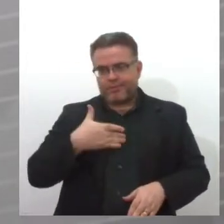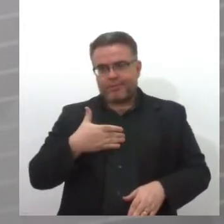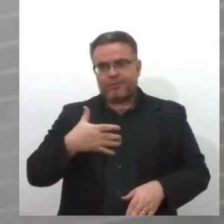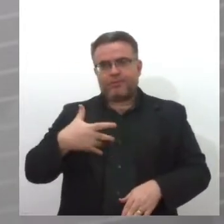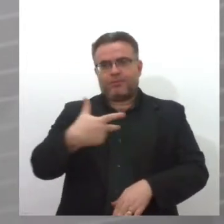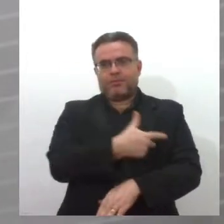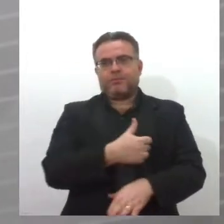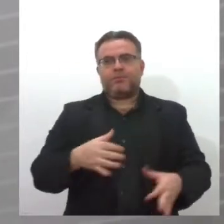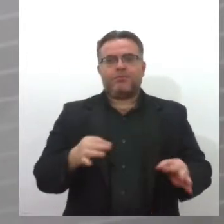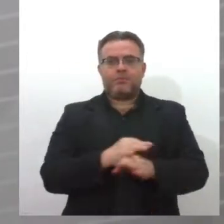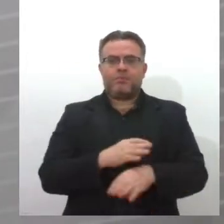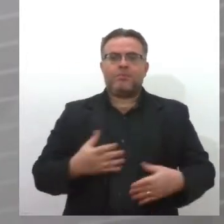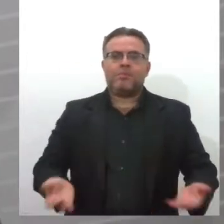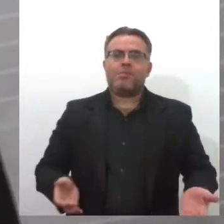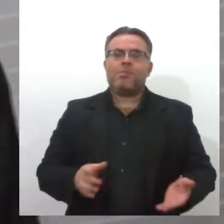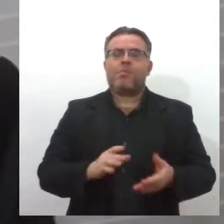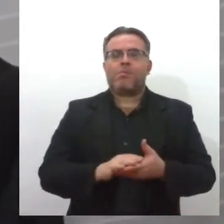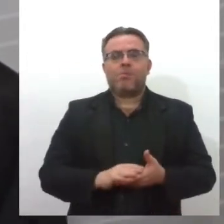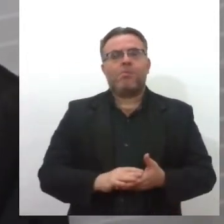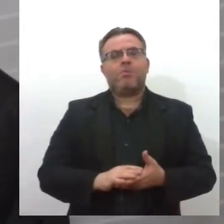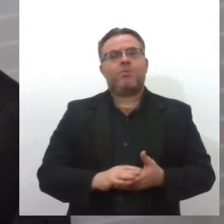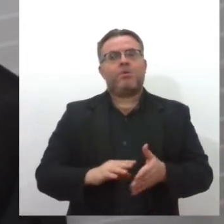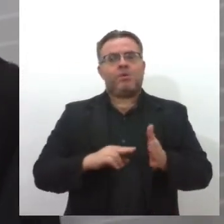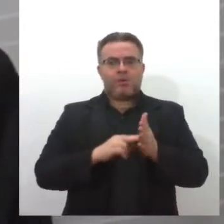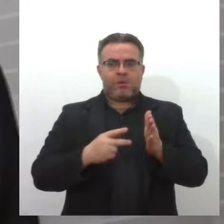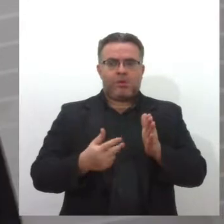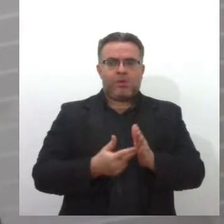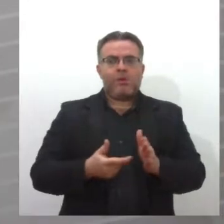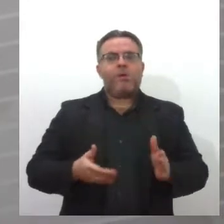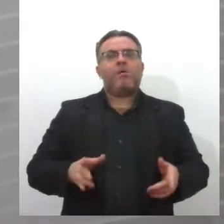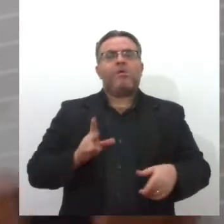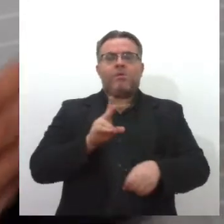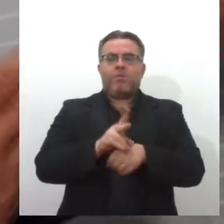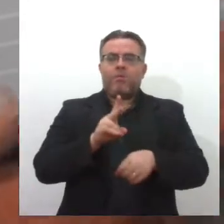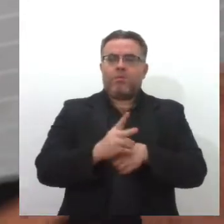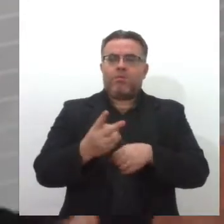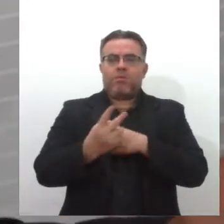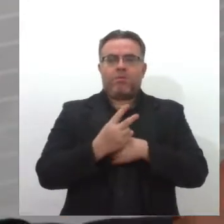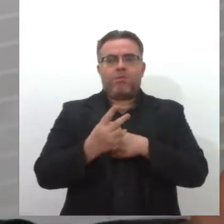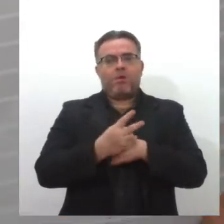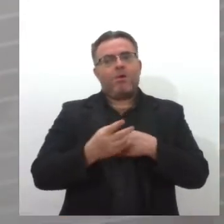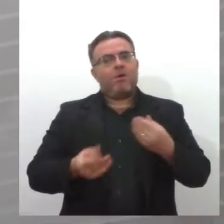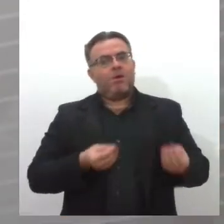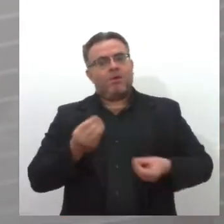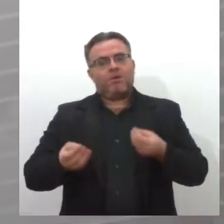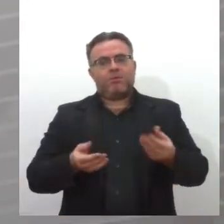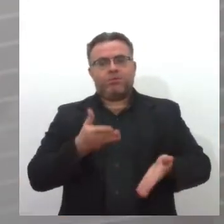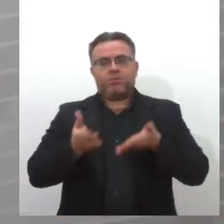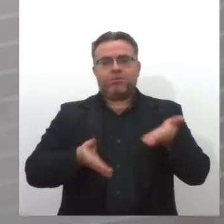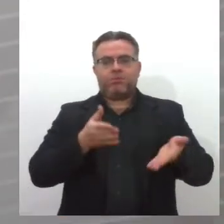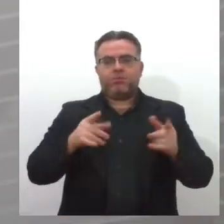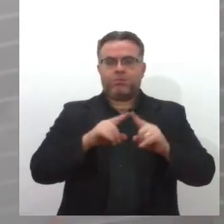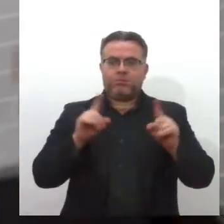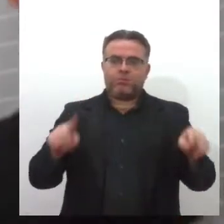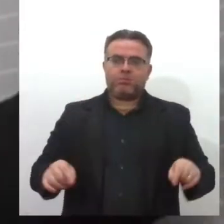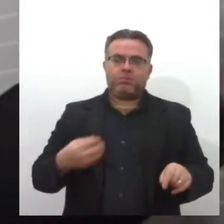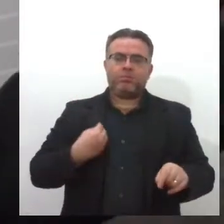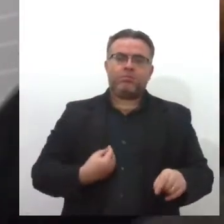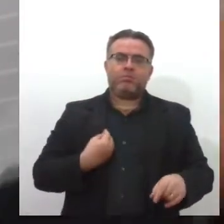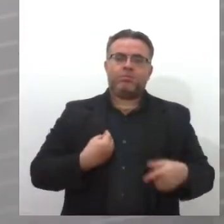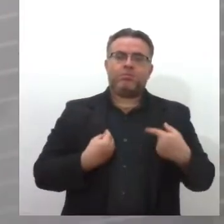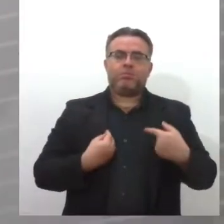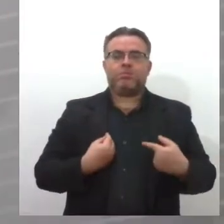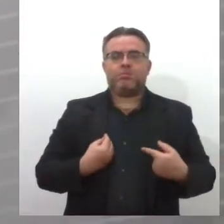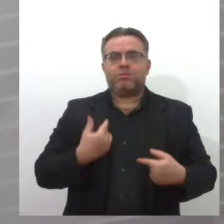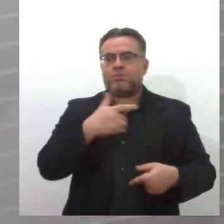demonstrar que está vacinado. Isso significa preservar a vida. Não é só cuidado com os servidores da casa ou com os deputados, mas preservar a vida